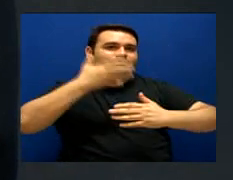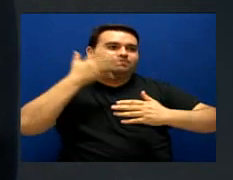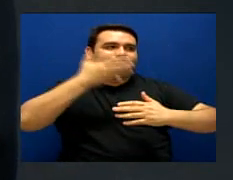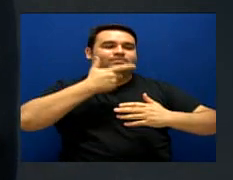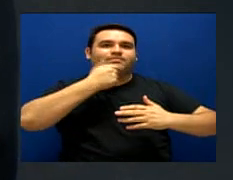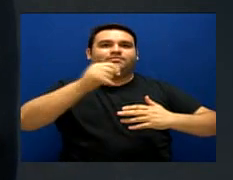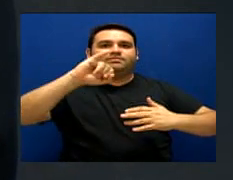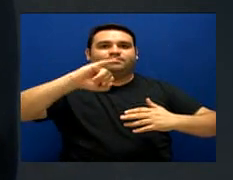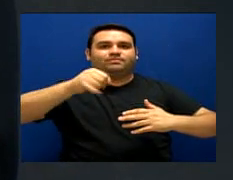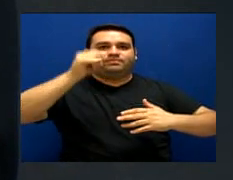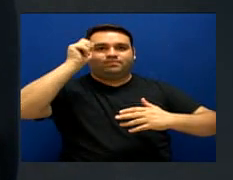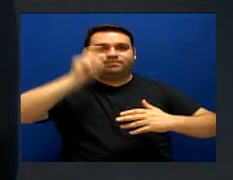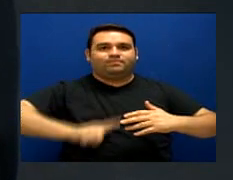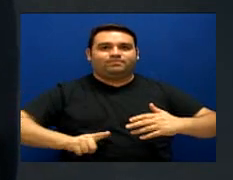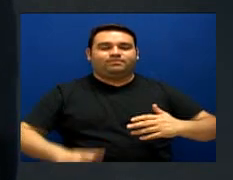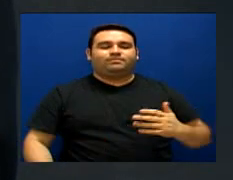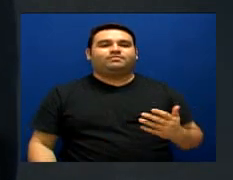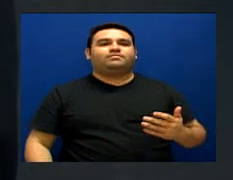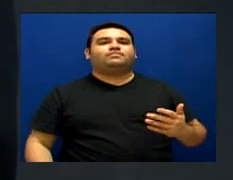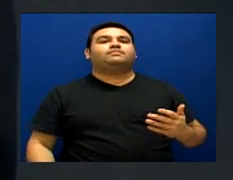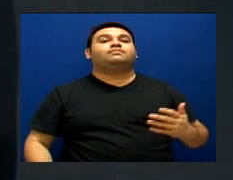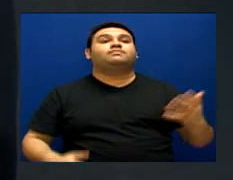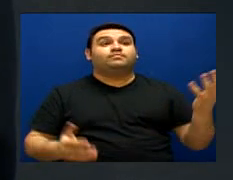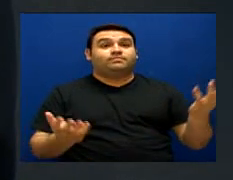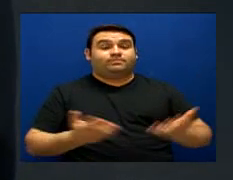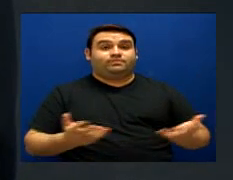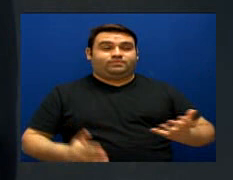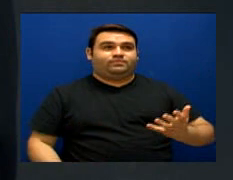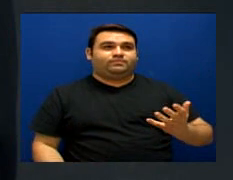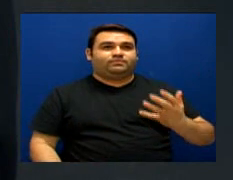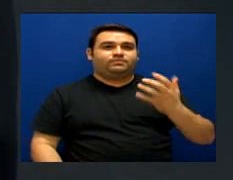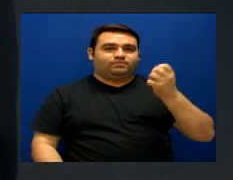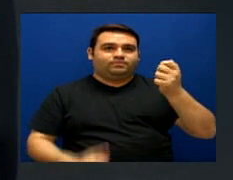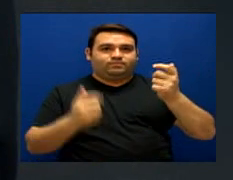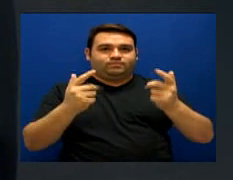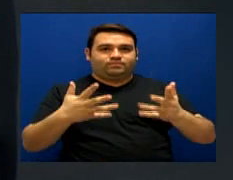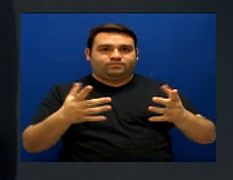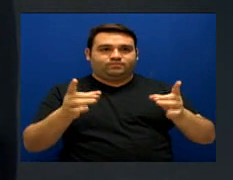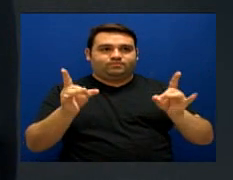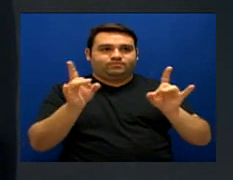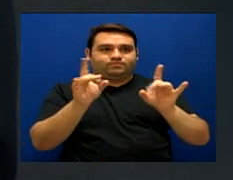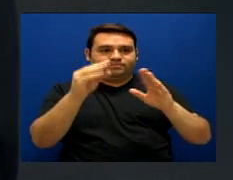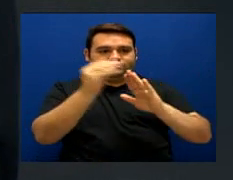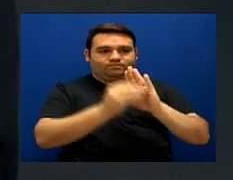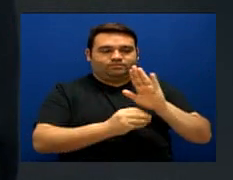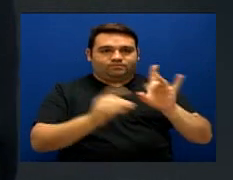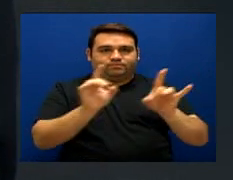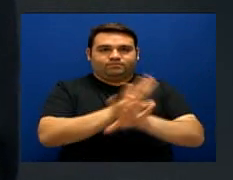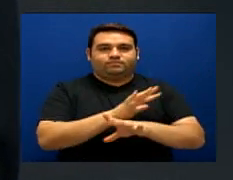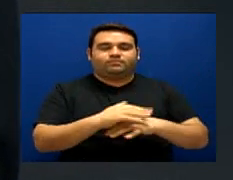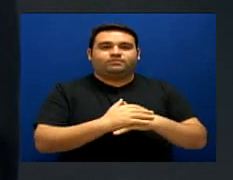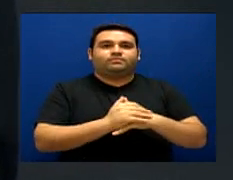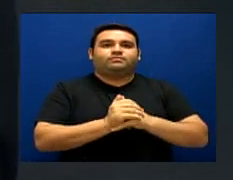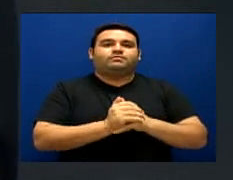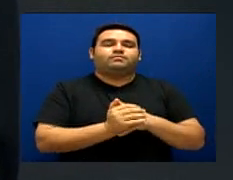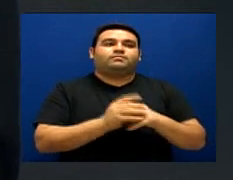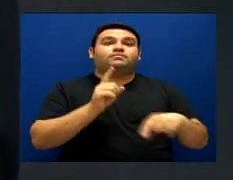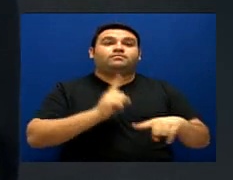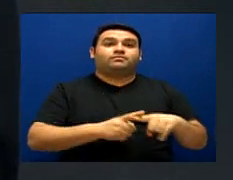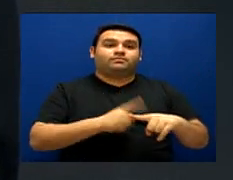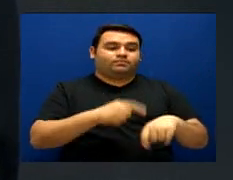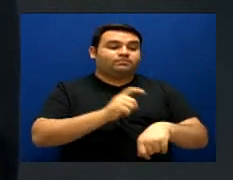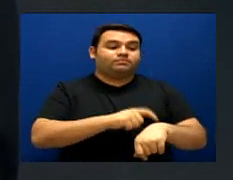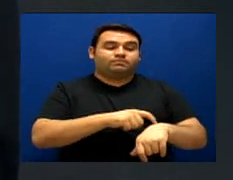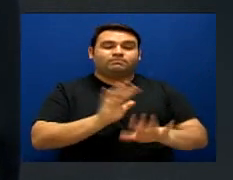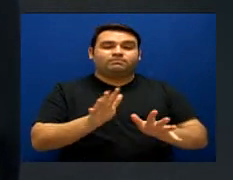palavras, secretário Gessé. Eu vou passar só, gostaria de dizer que então encerrou as inscrições, né? Até por causa do adiantado